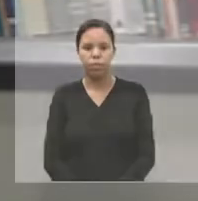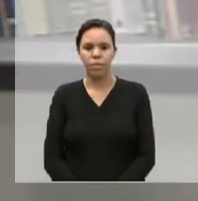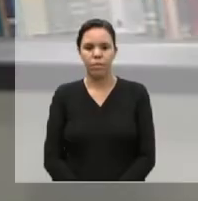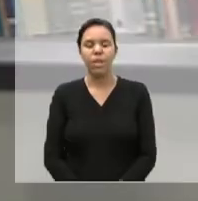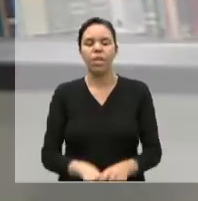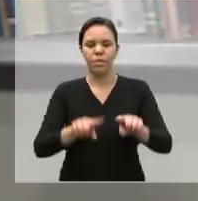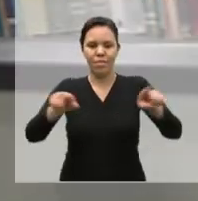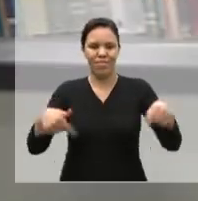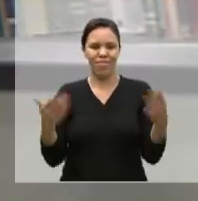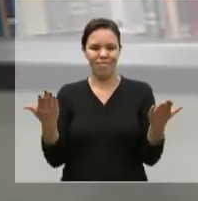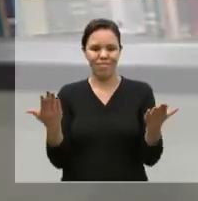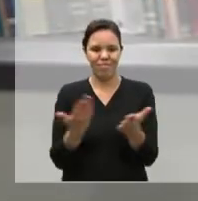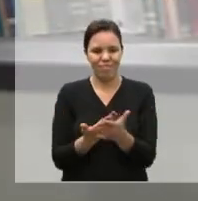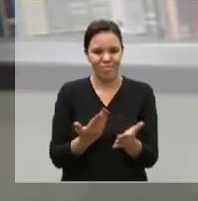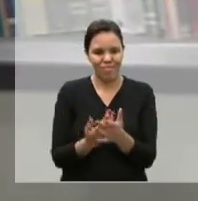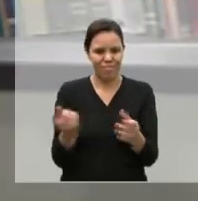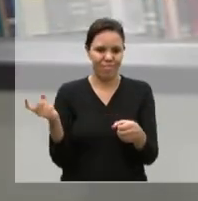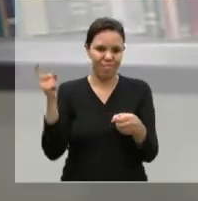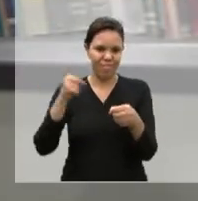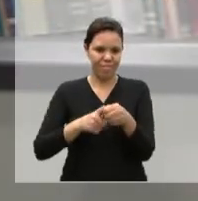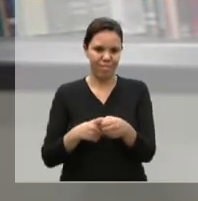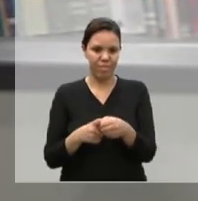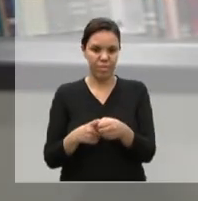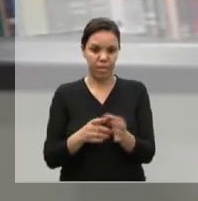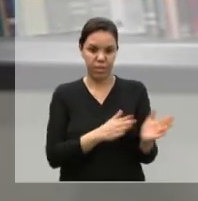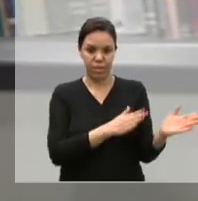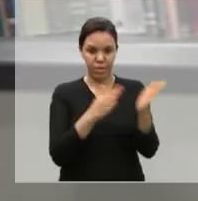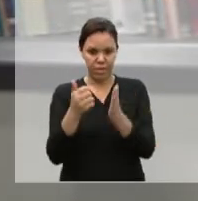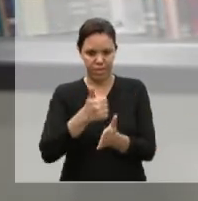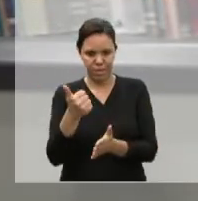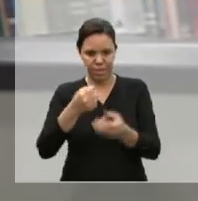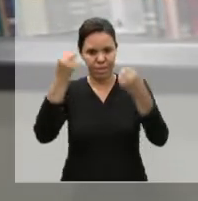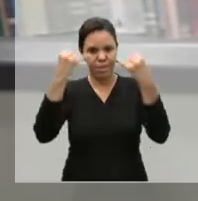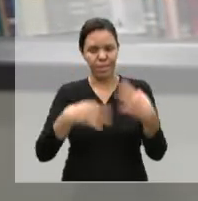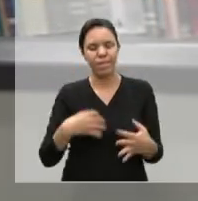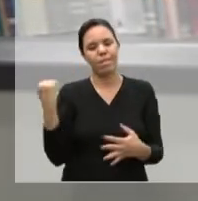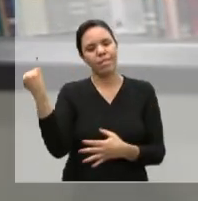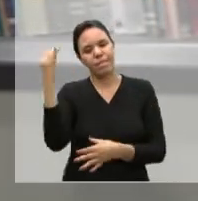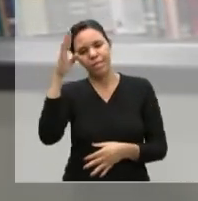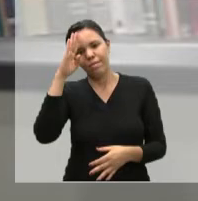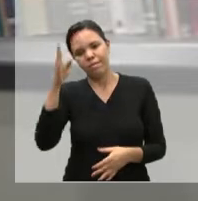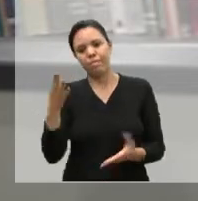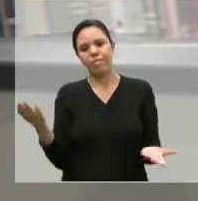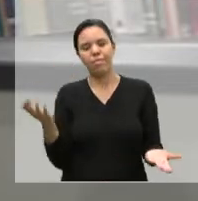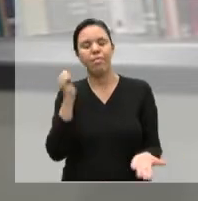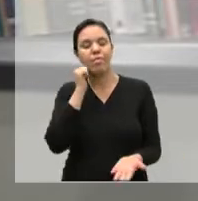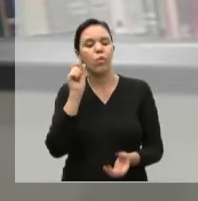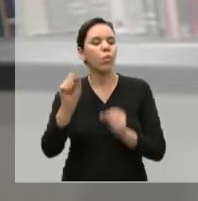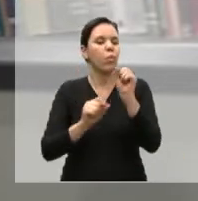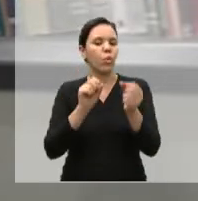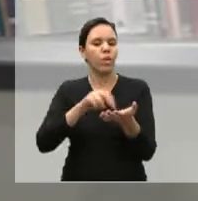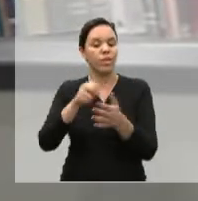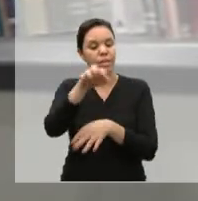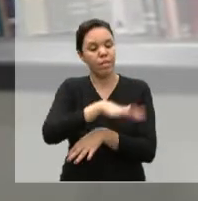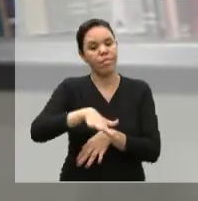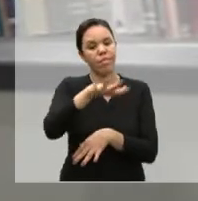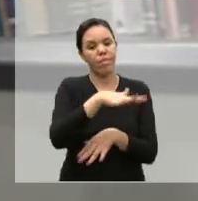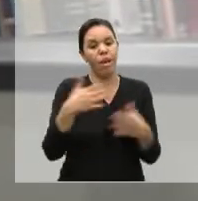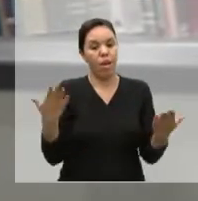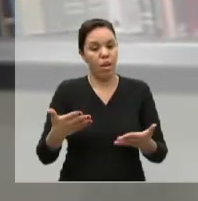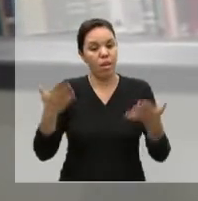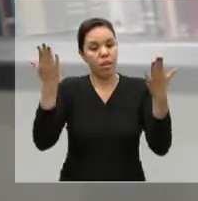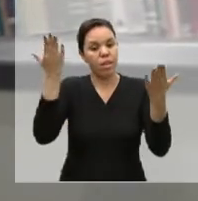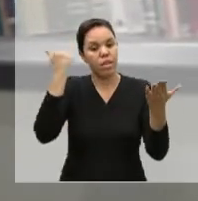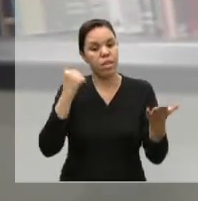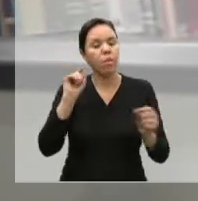O Sala de Aula está de volta. No primeiro bloco a gente falou da importância da ciência e o que é na verdade essa área. Agora a gente